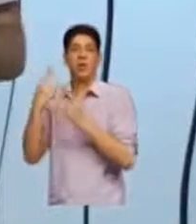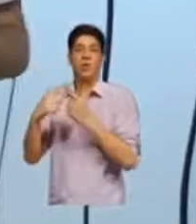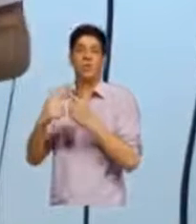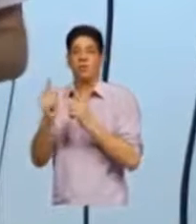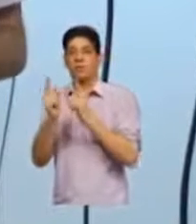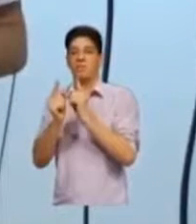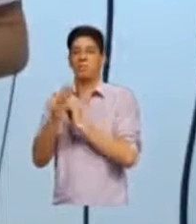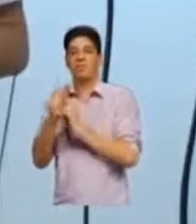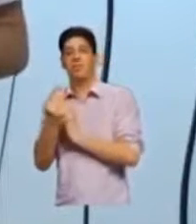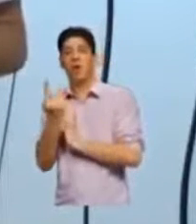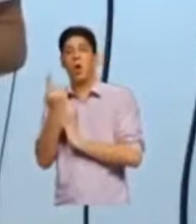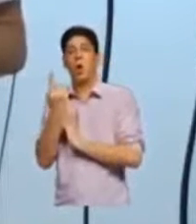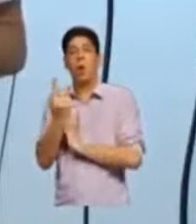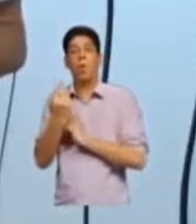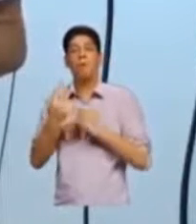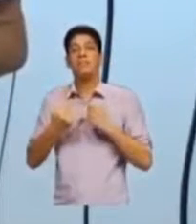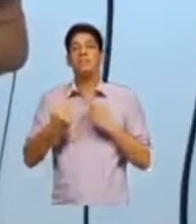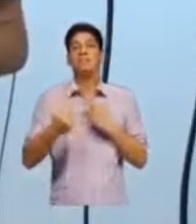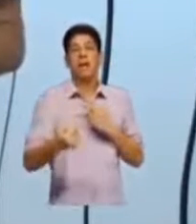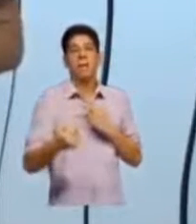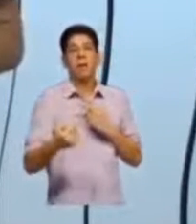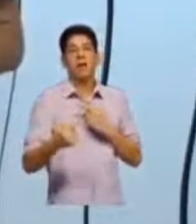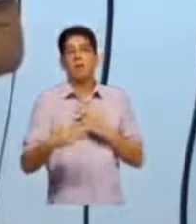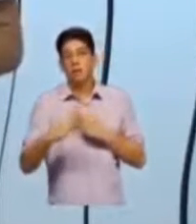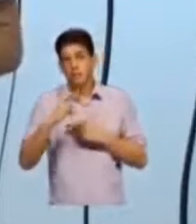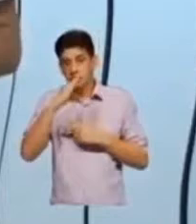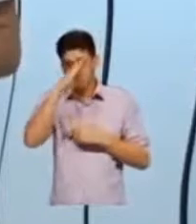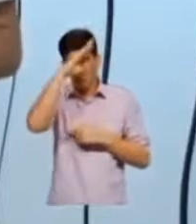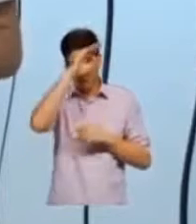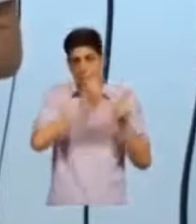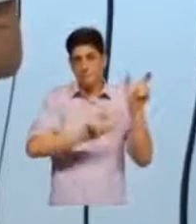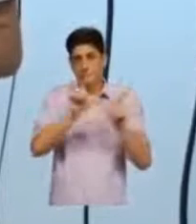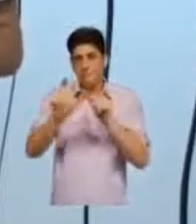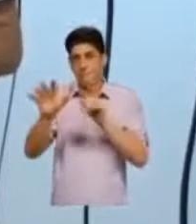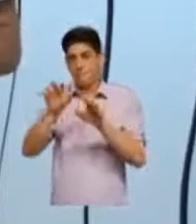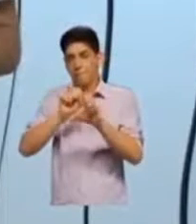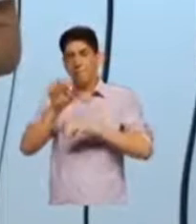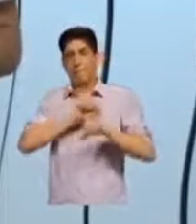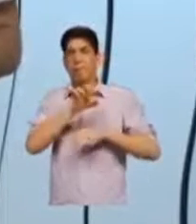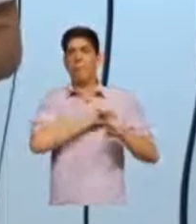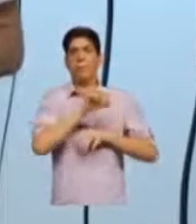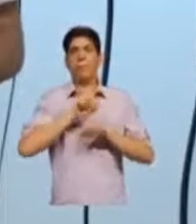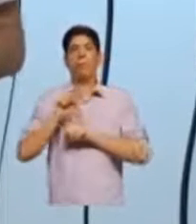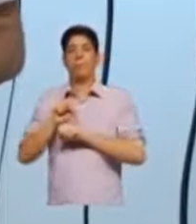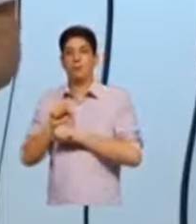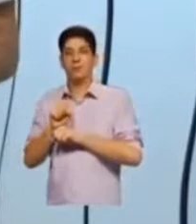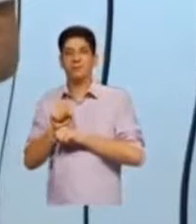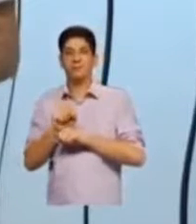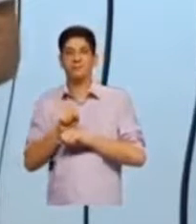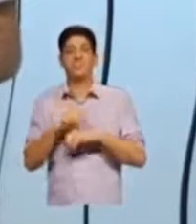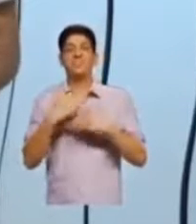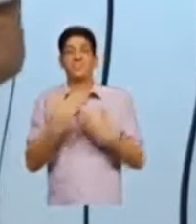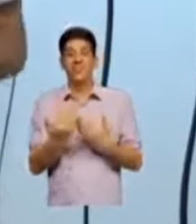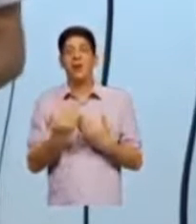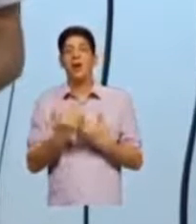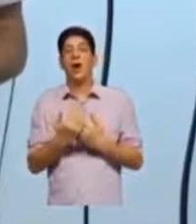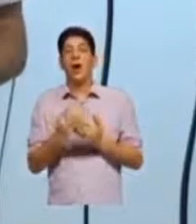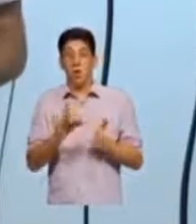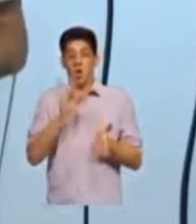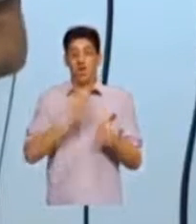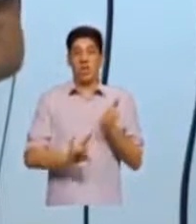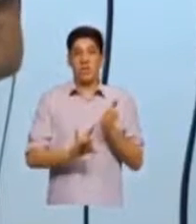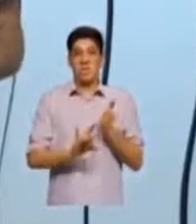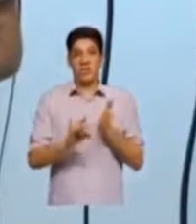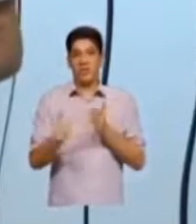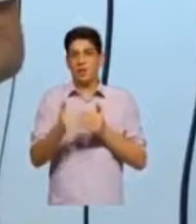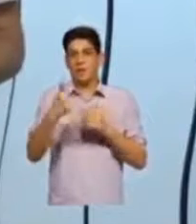semana, vários soldados contraíram a doença. A gente fala que o grande vilão da Primeira Guerra Mundial foi a